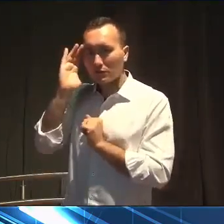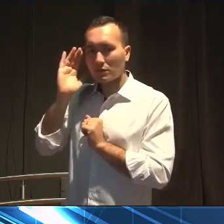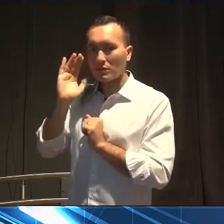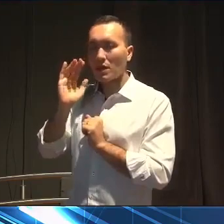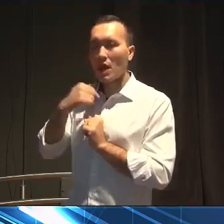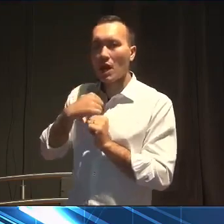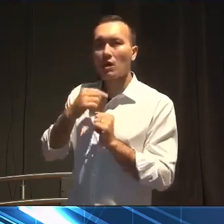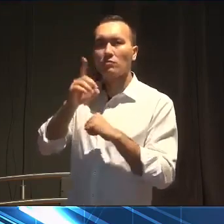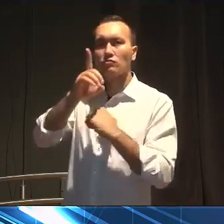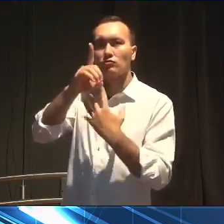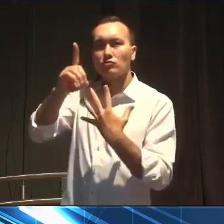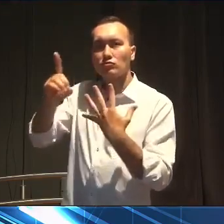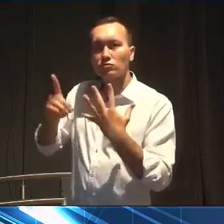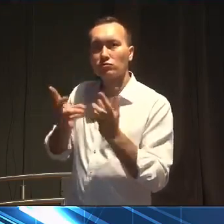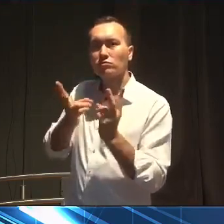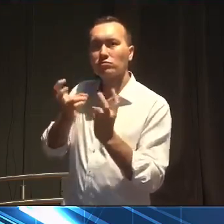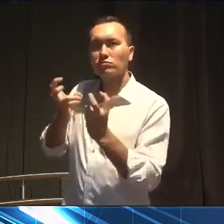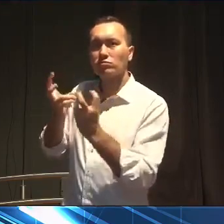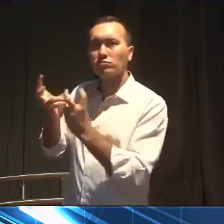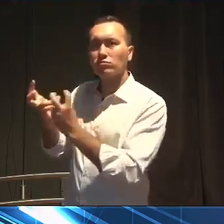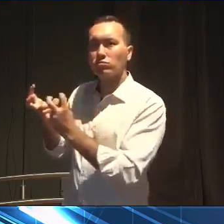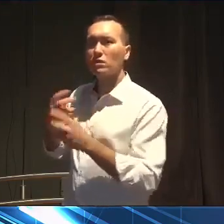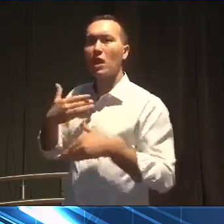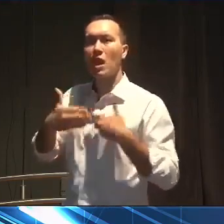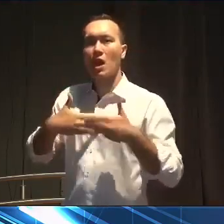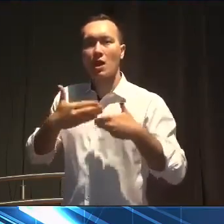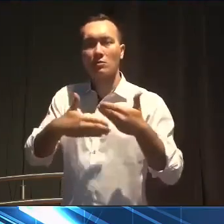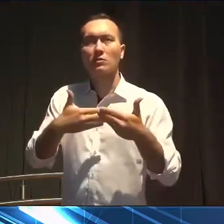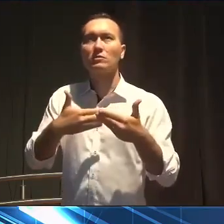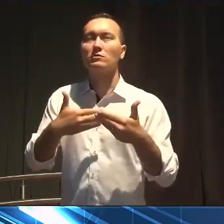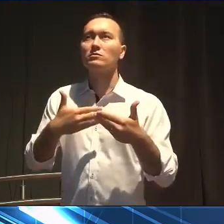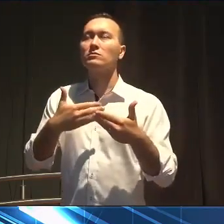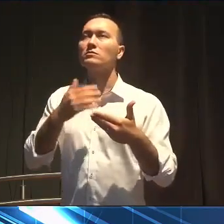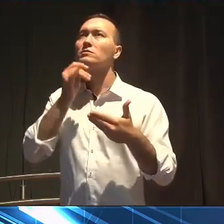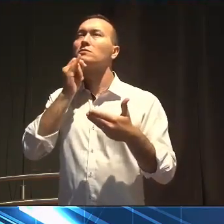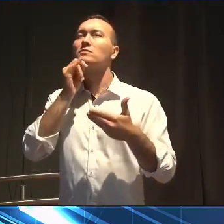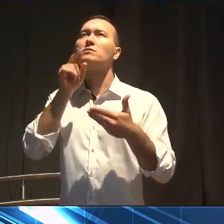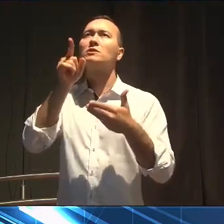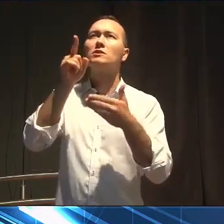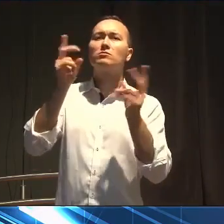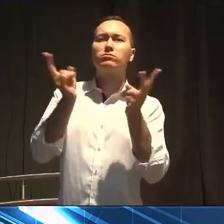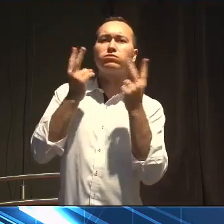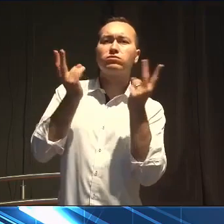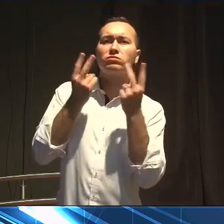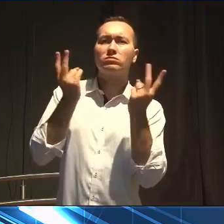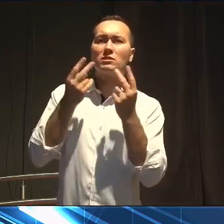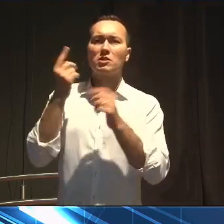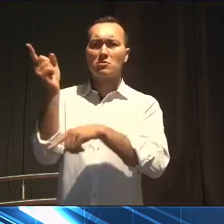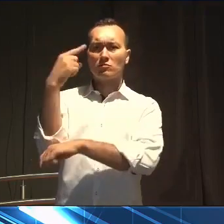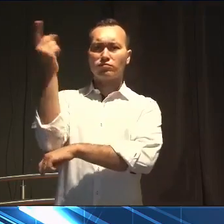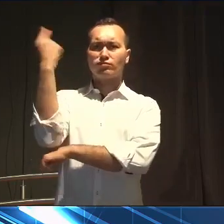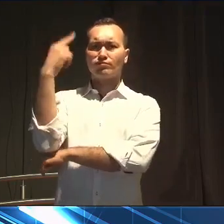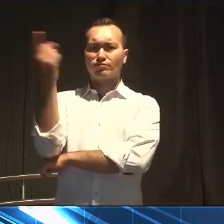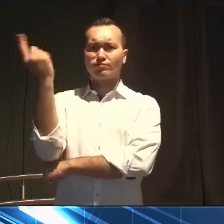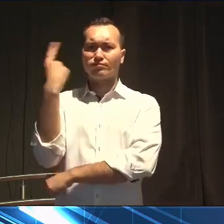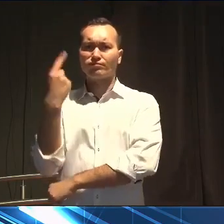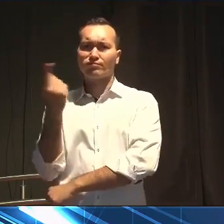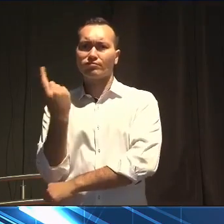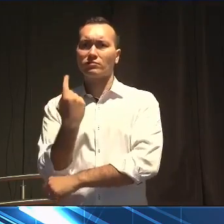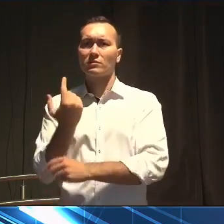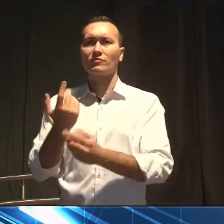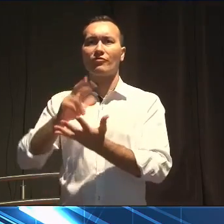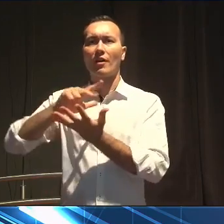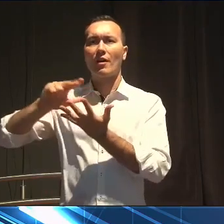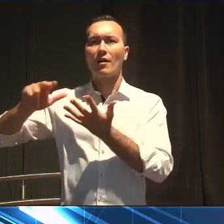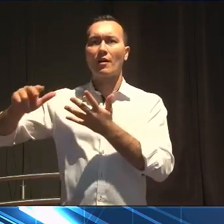que vai acontecer com a tempestade que vai chegar daqui 2 dias, o que vai acontecer com o ciclone que vai passar por perto e por aí vai. O